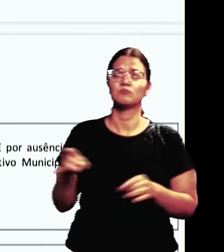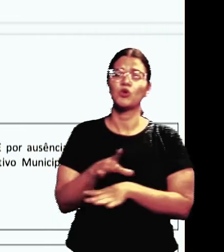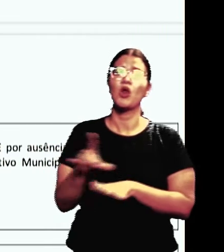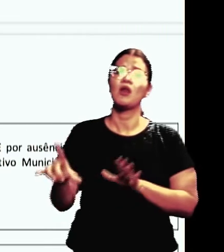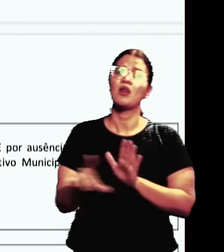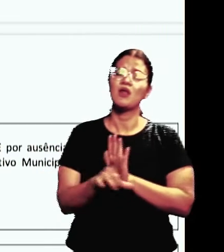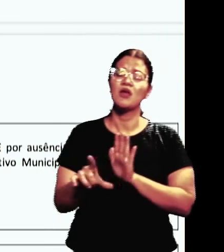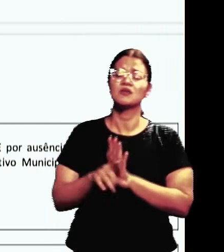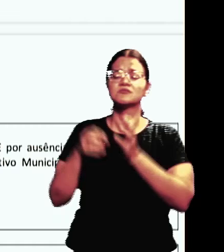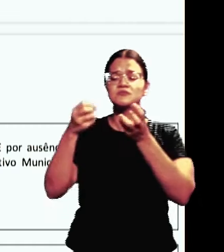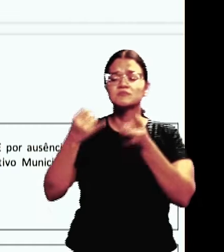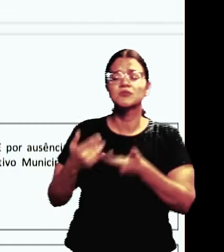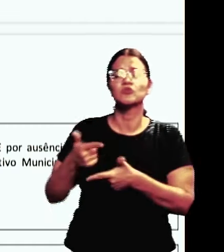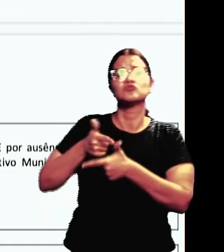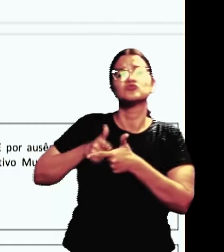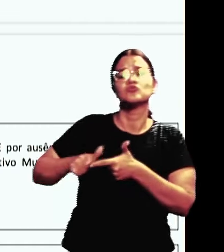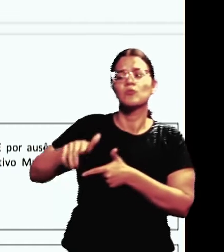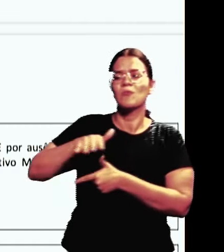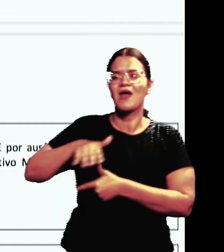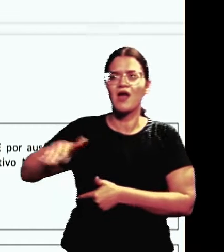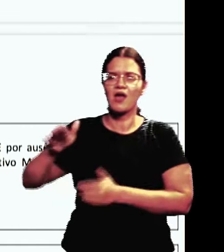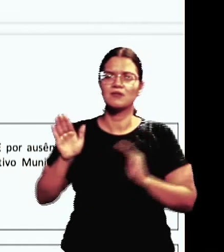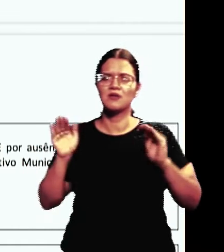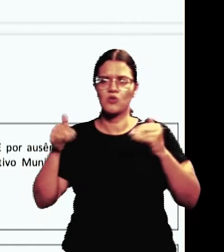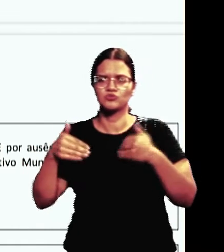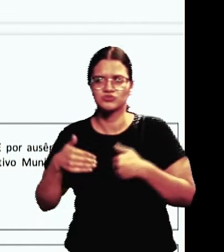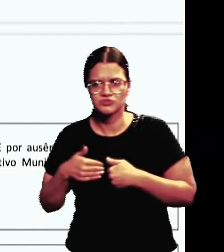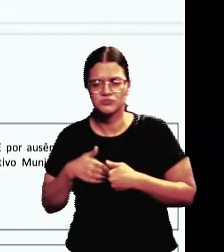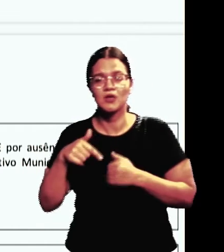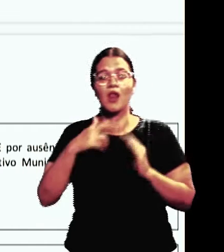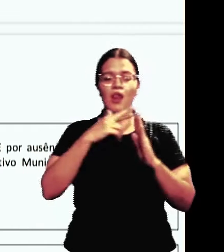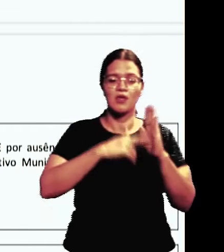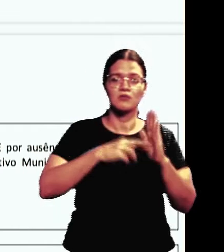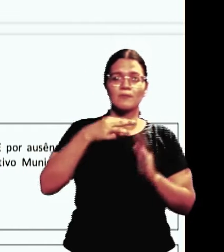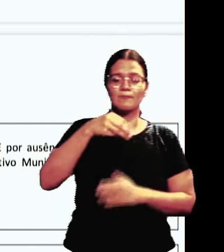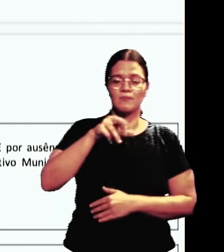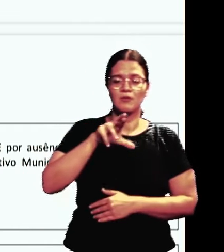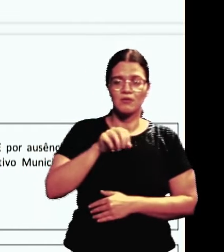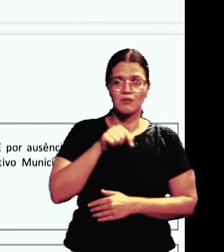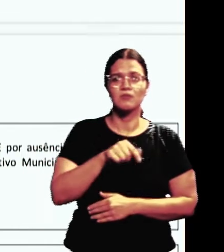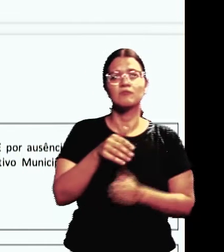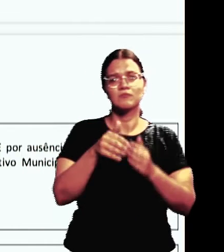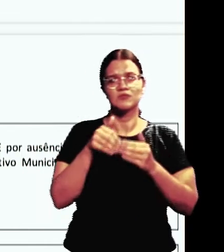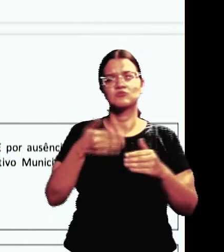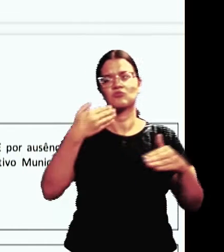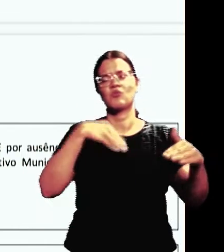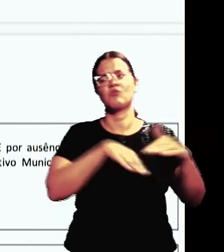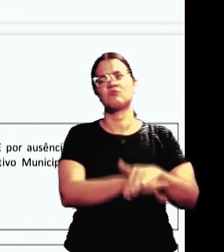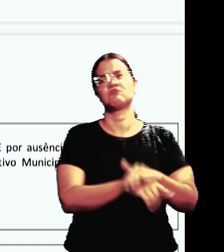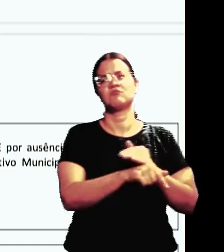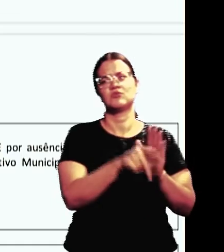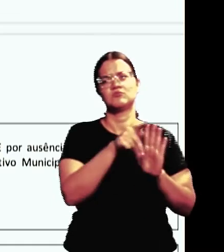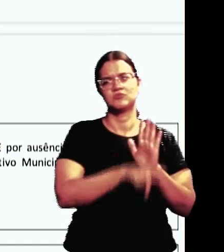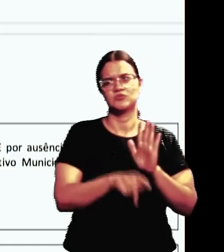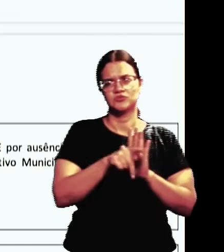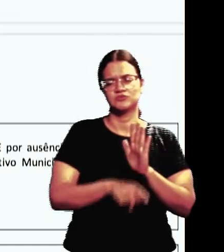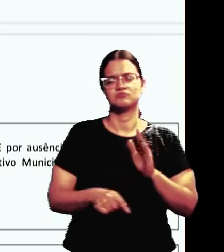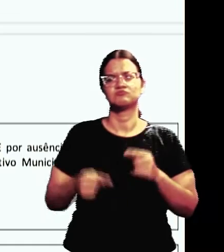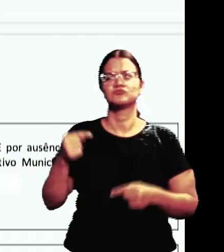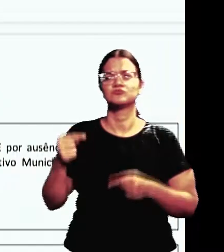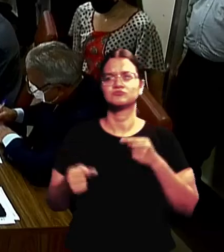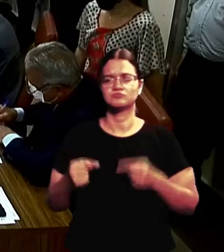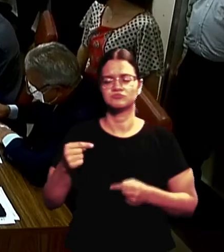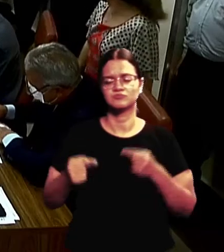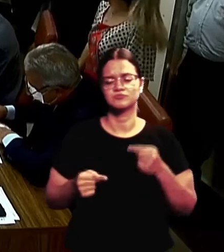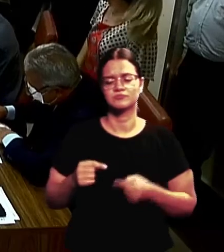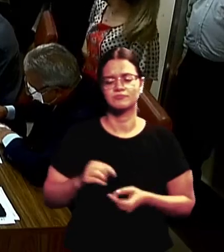lei que dispõe sobre o mesmo tema, relator vereador Mauro Rubem manifestou pelo arquivamento. O projeto está em discussão, vereador